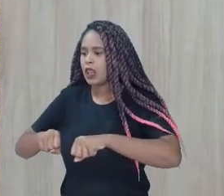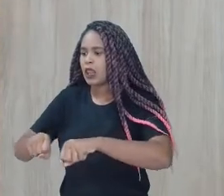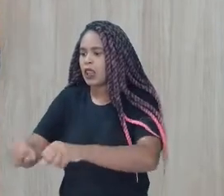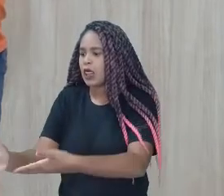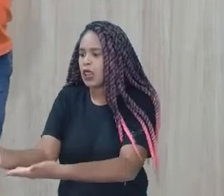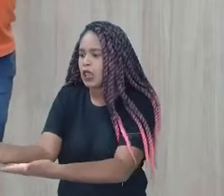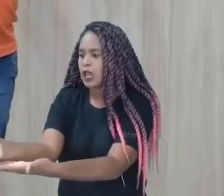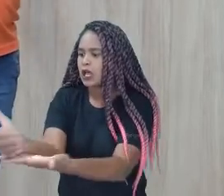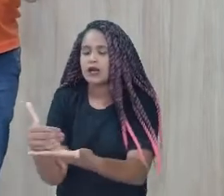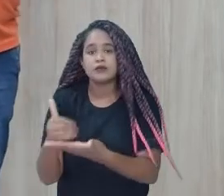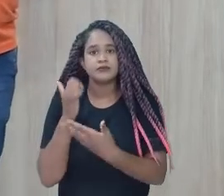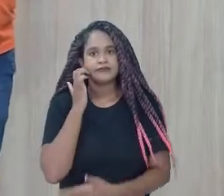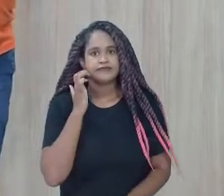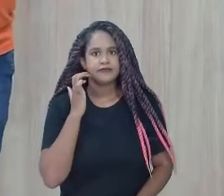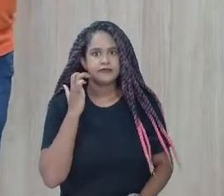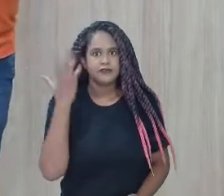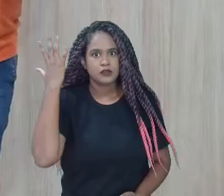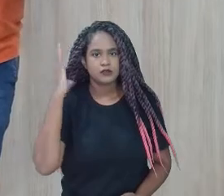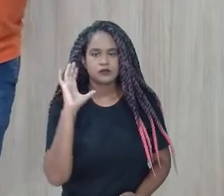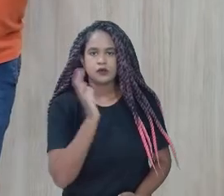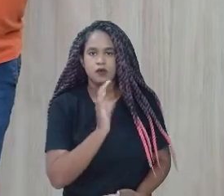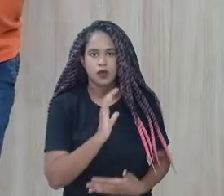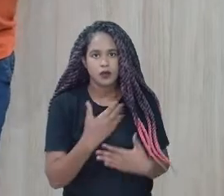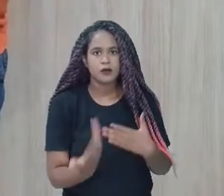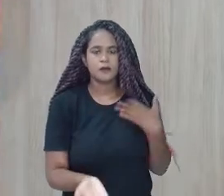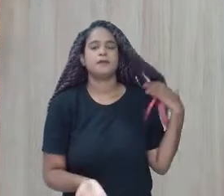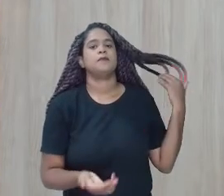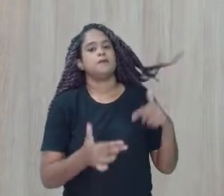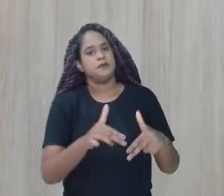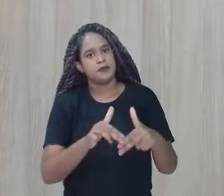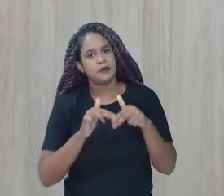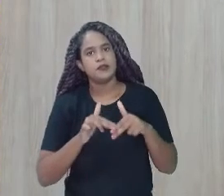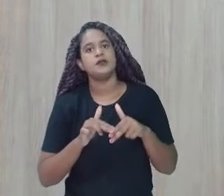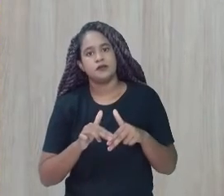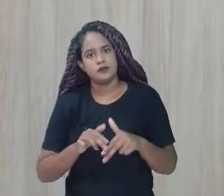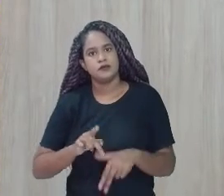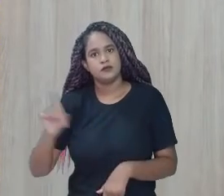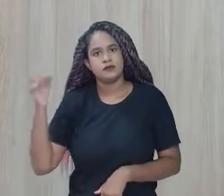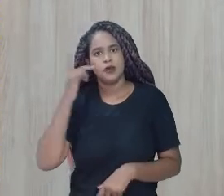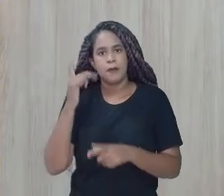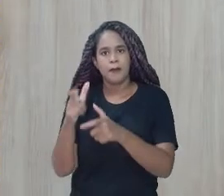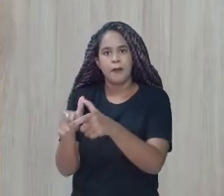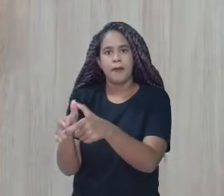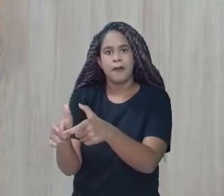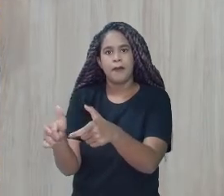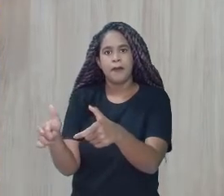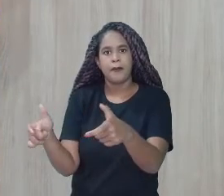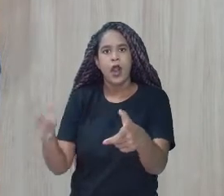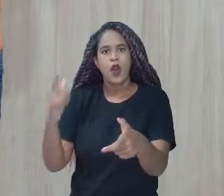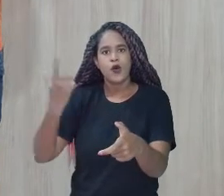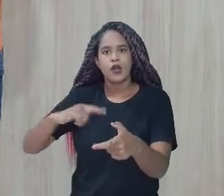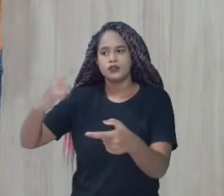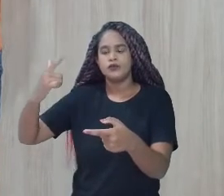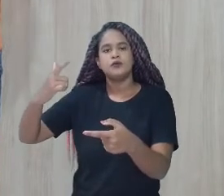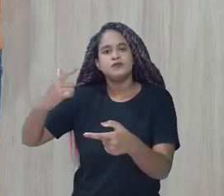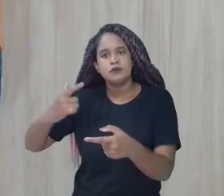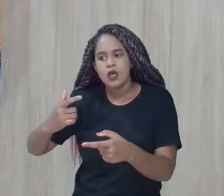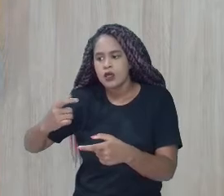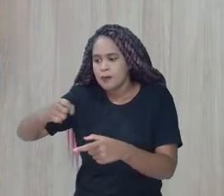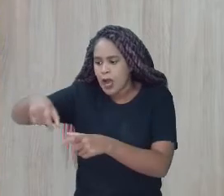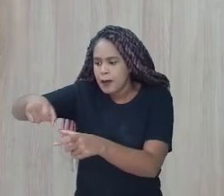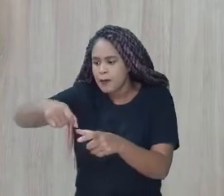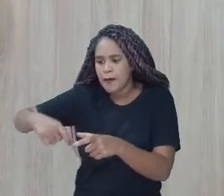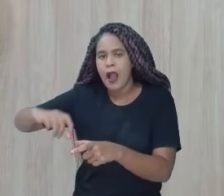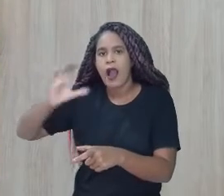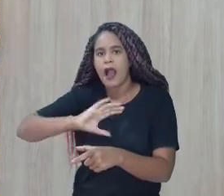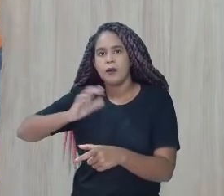né, a cana-de-açúcar num espaço mais rápido. Isso faz com que eles podem reiniciar o processo de plantio também mais